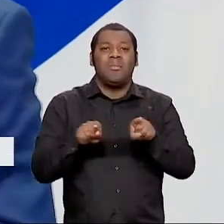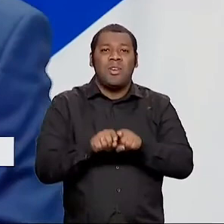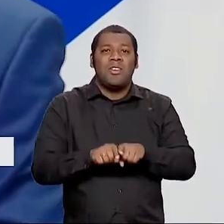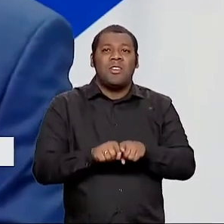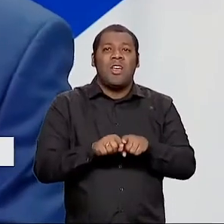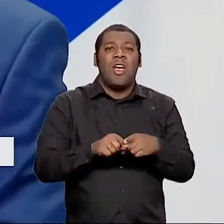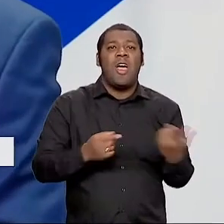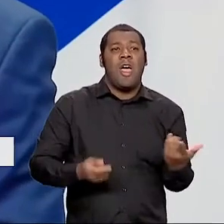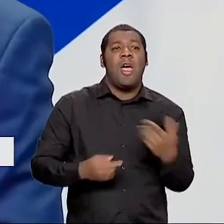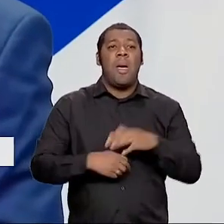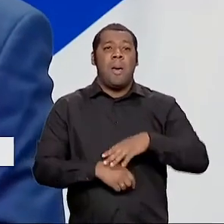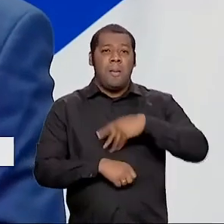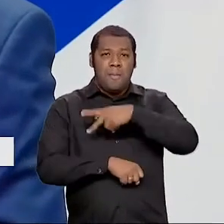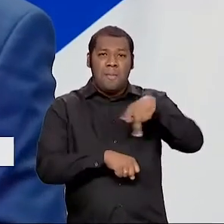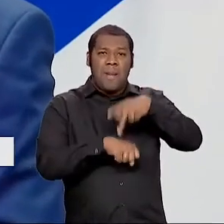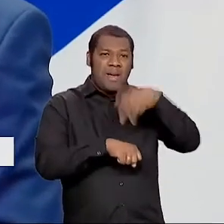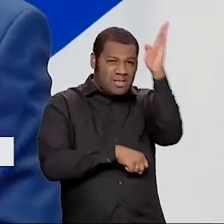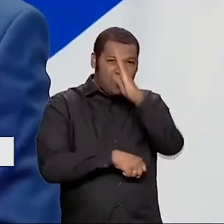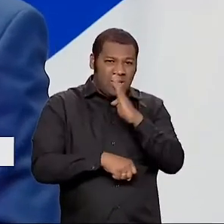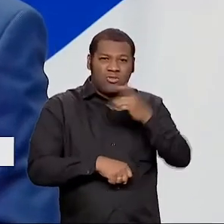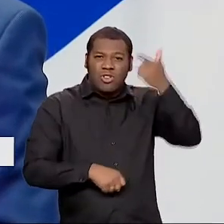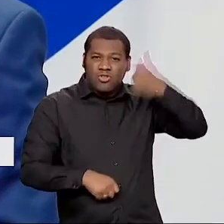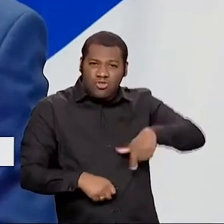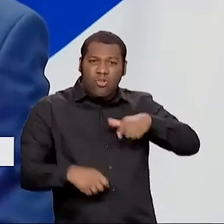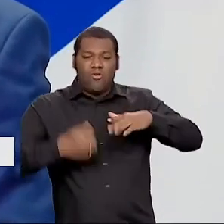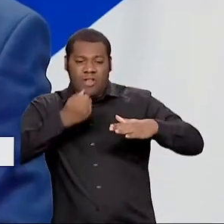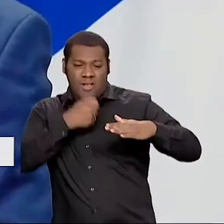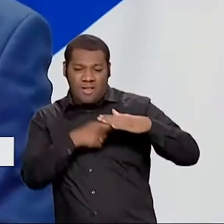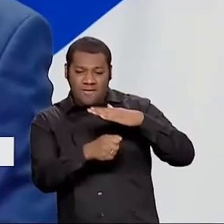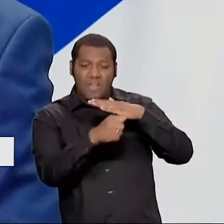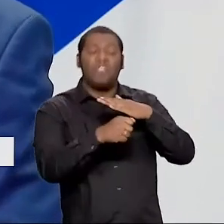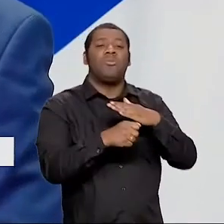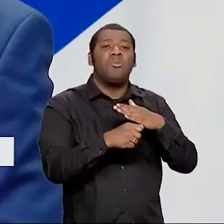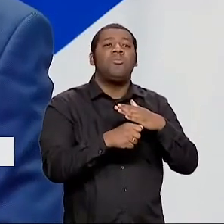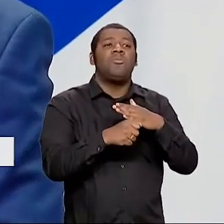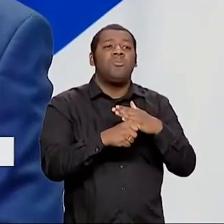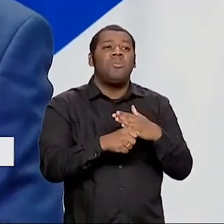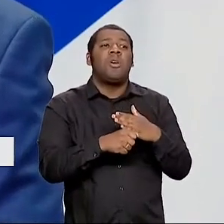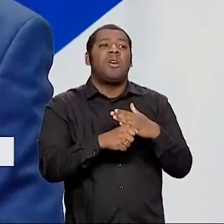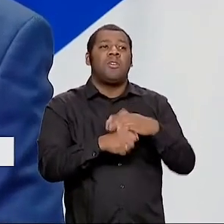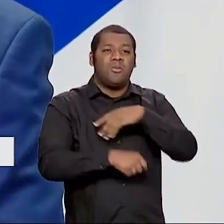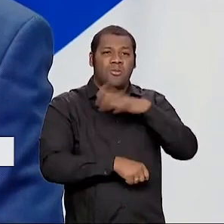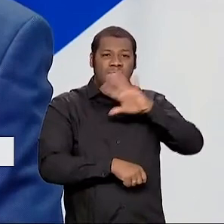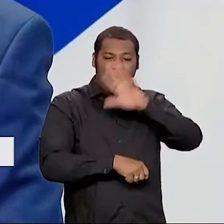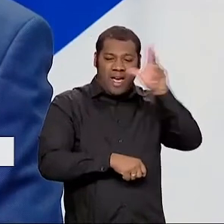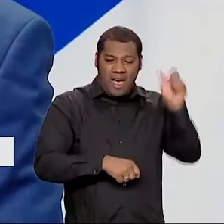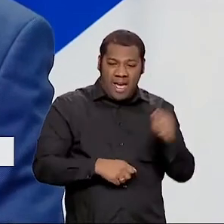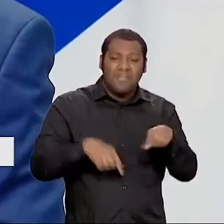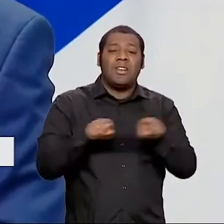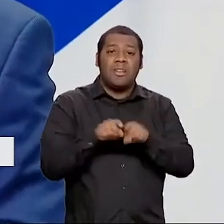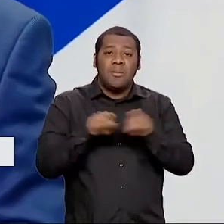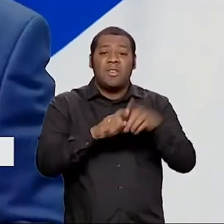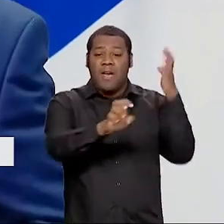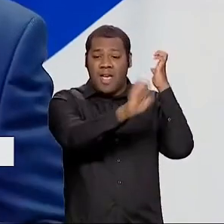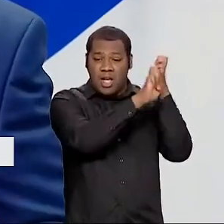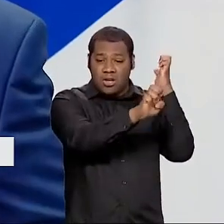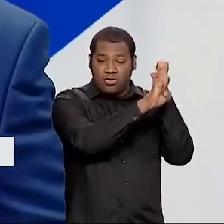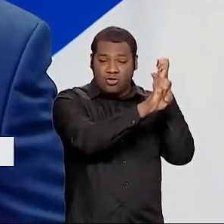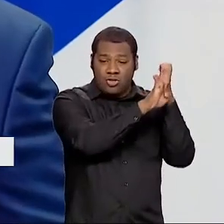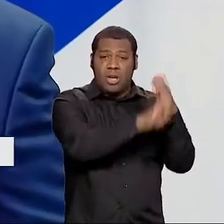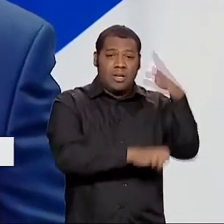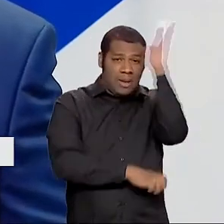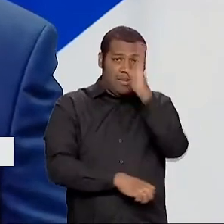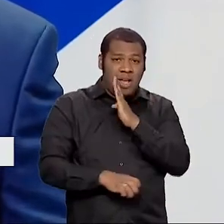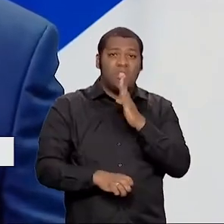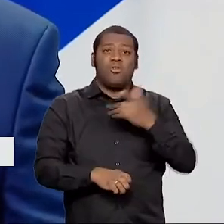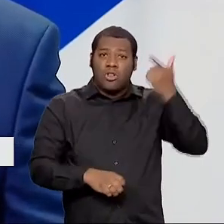dos investimentos do Brasil, de financiamento da engenharia brasileira para fazer obras na África. E eu acho